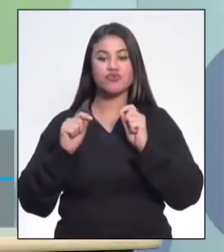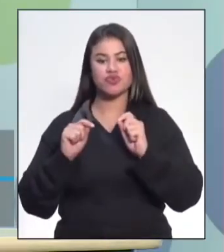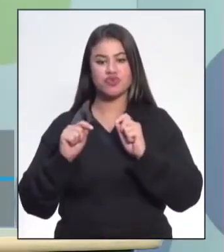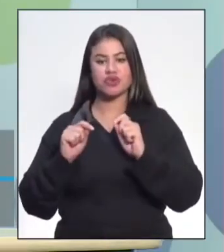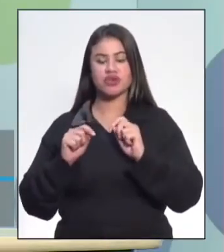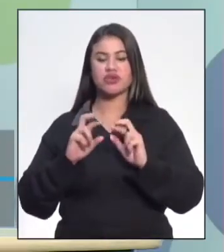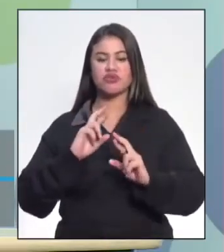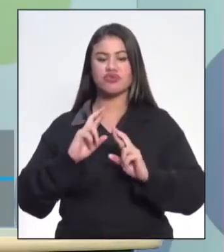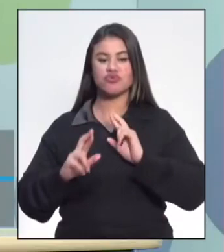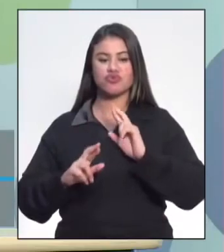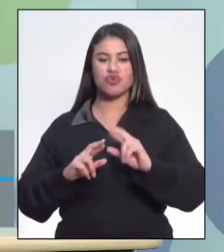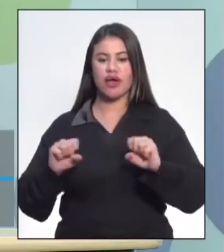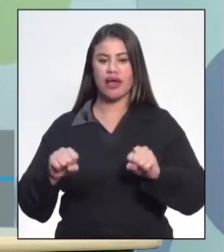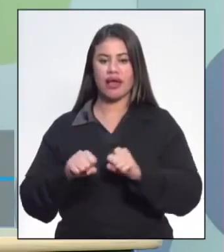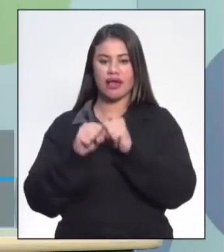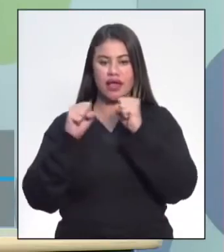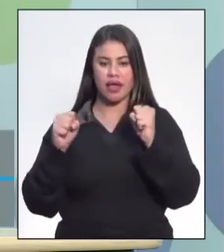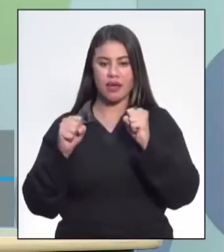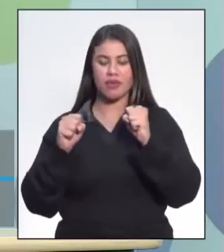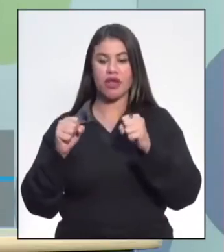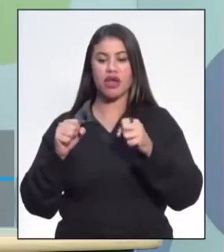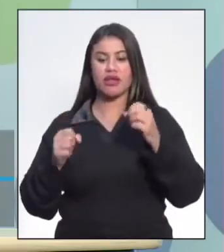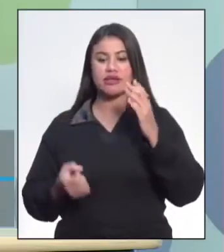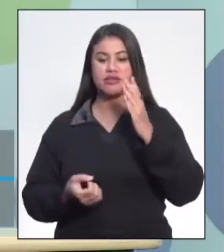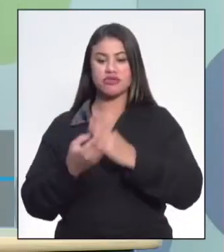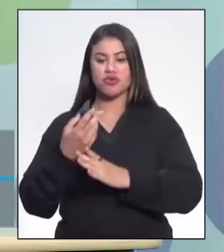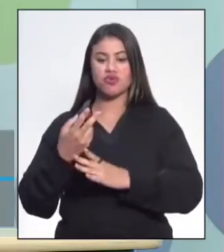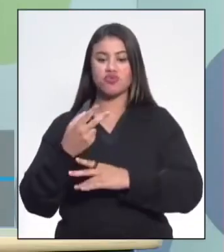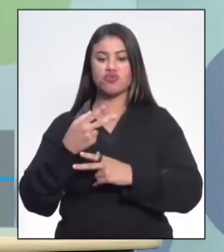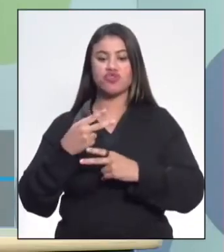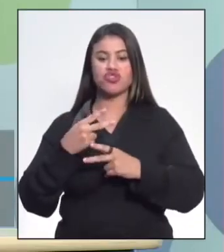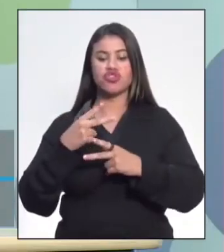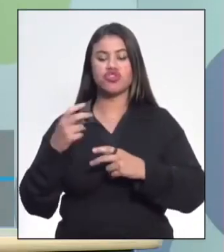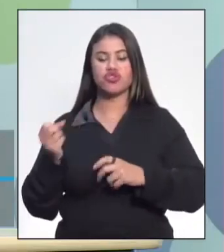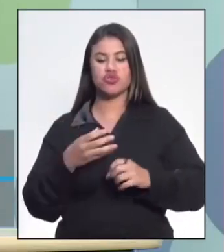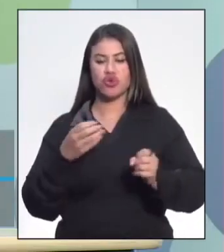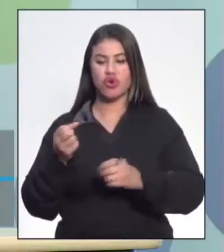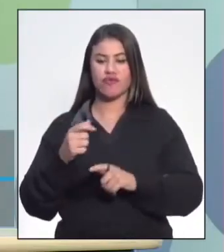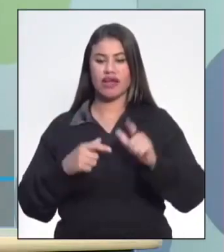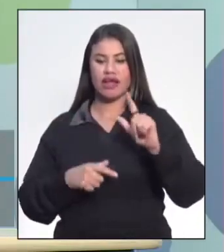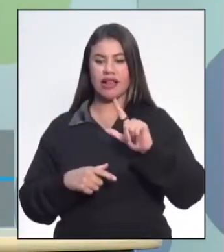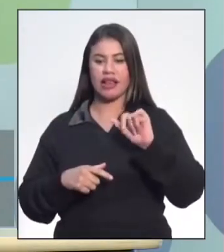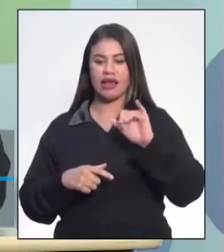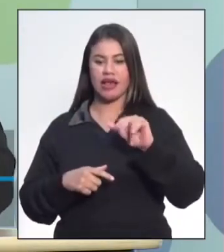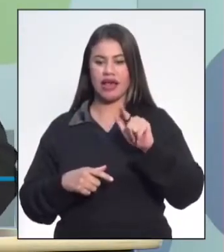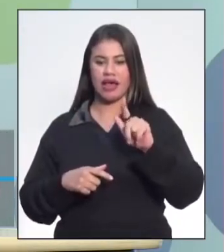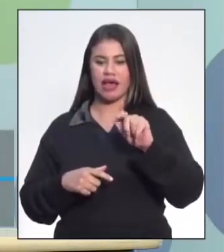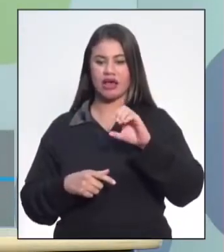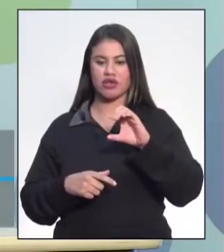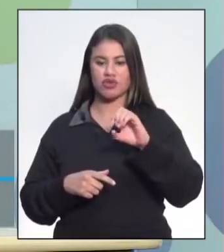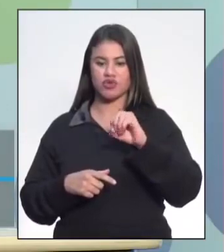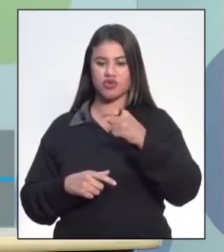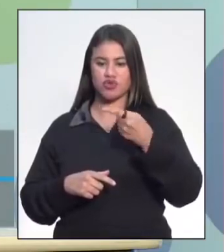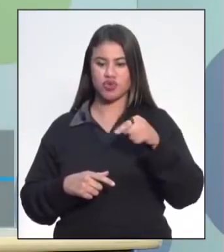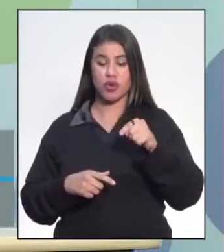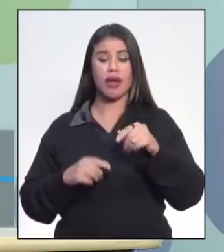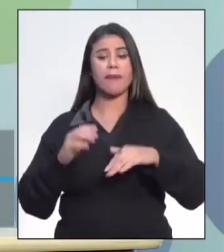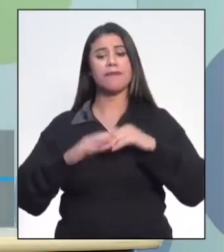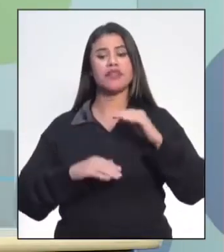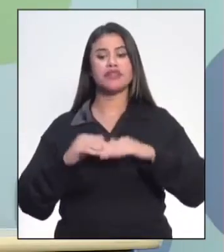de quebra e formação de novas ligações. Quais as habilidades que nós iremos trabalhar com